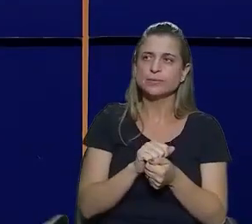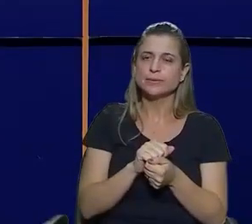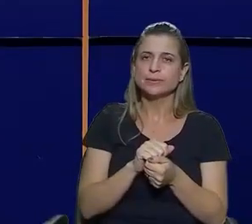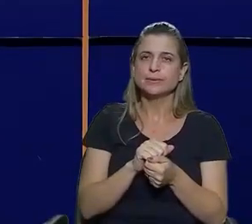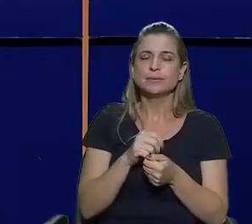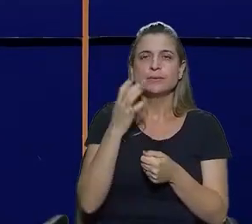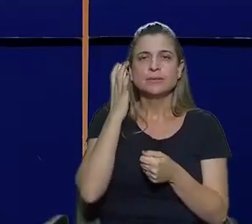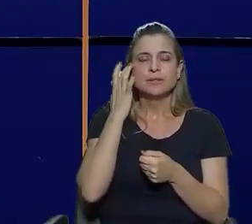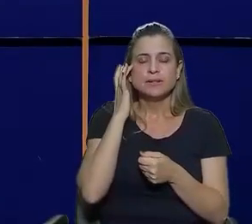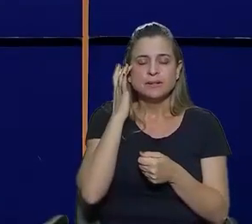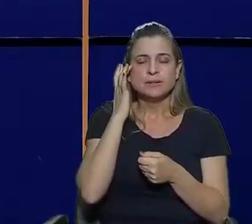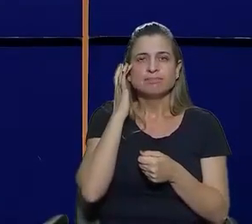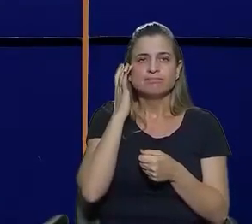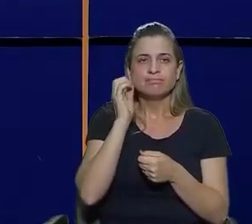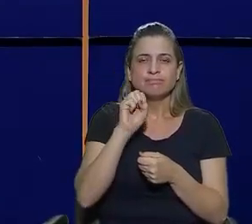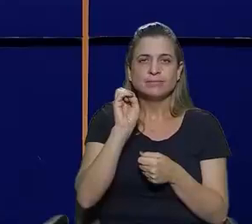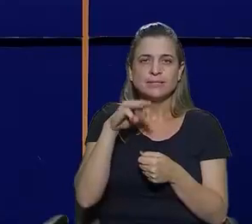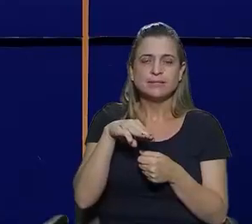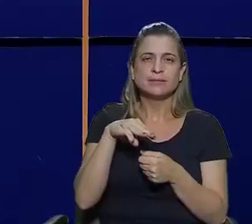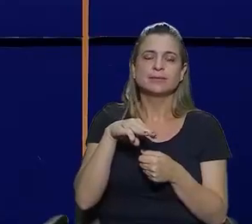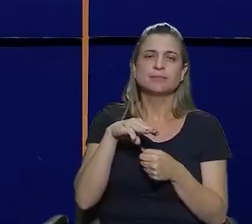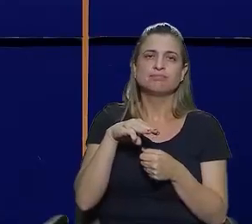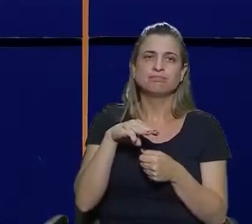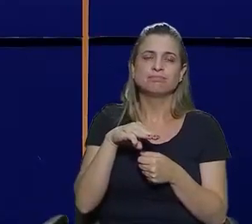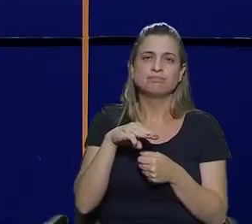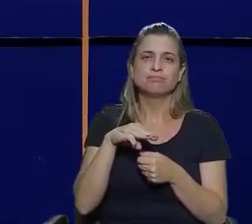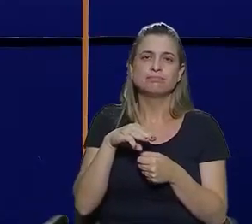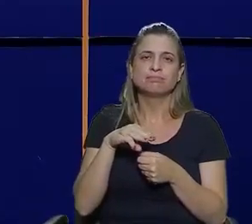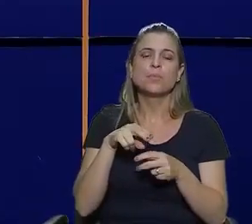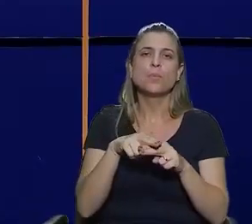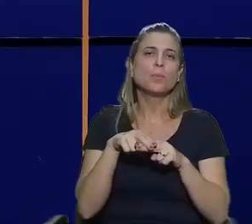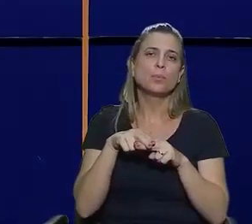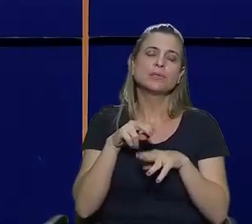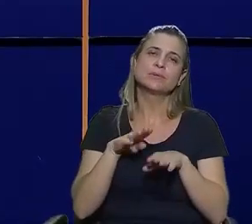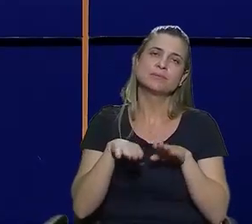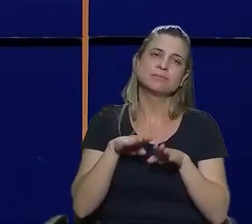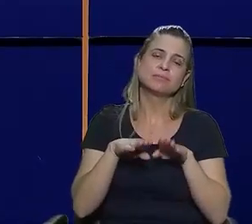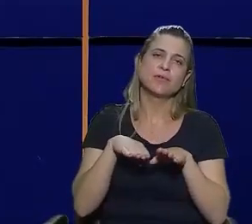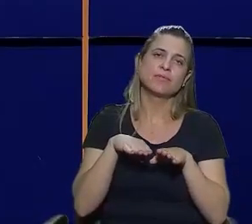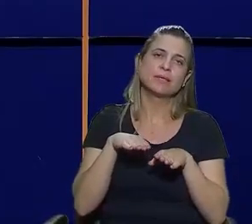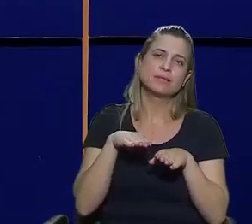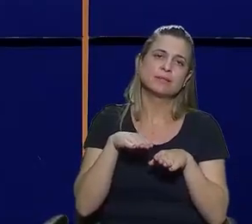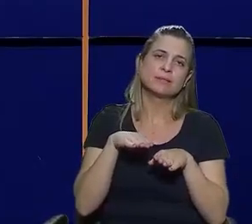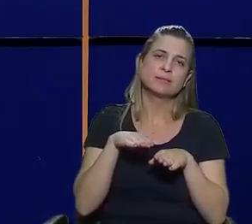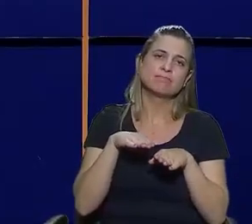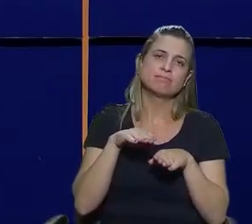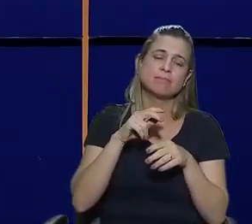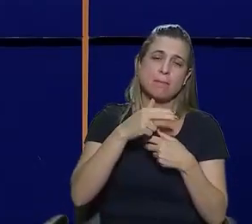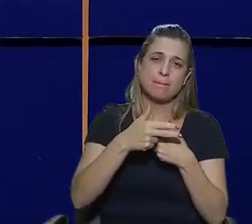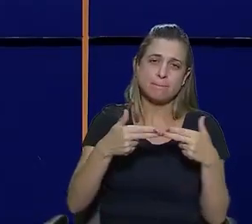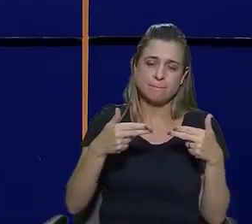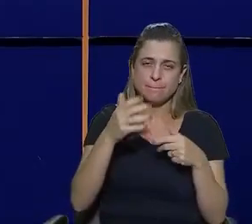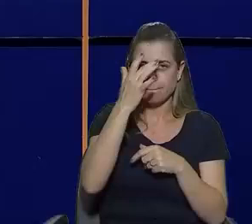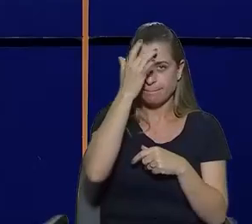Eu acho até que talvez por isso que, para muitas pessoas, a leitura